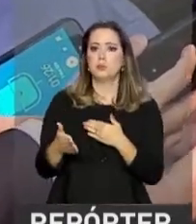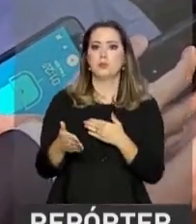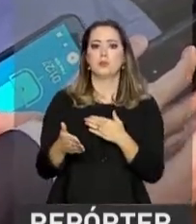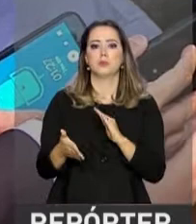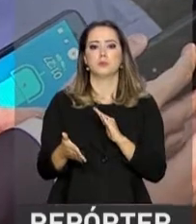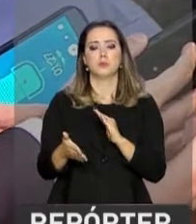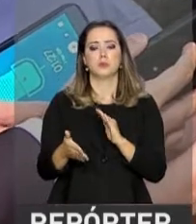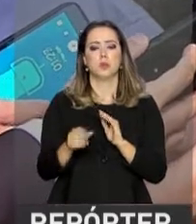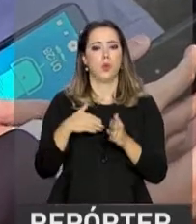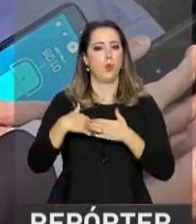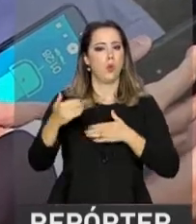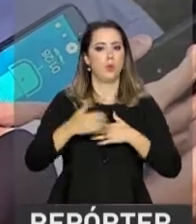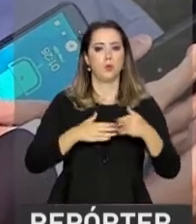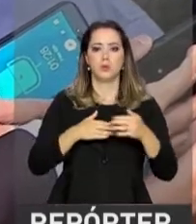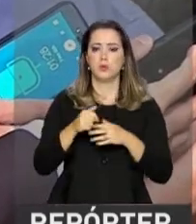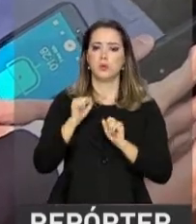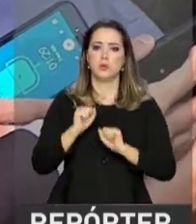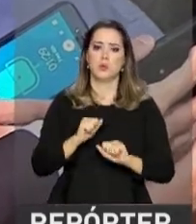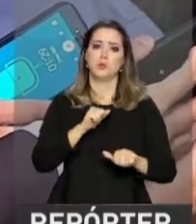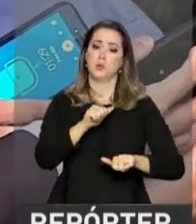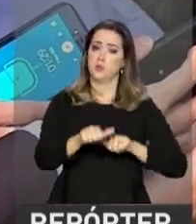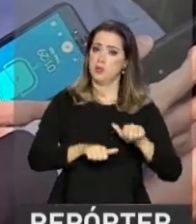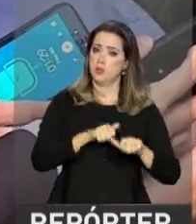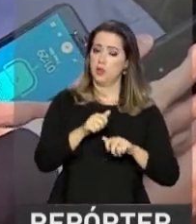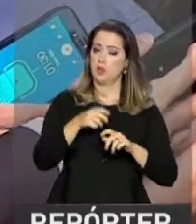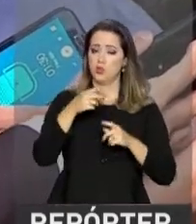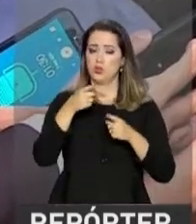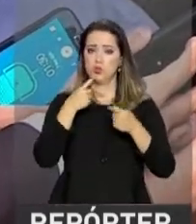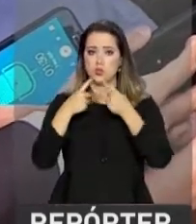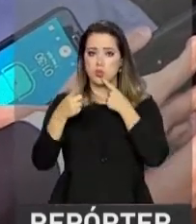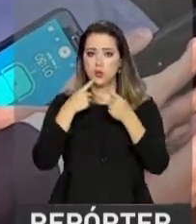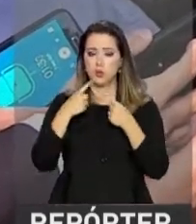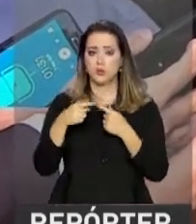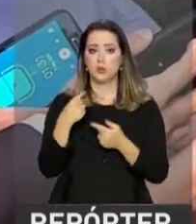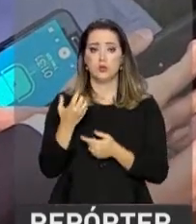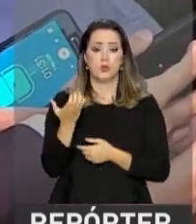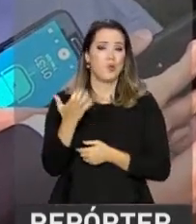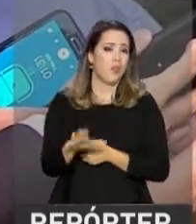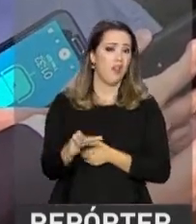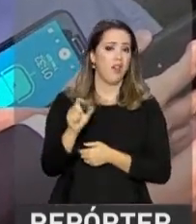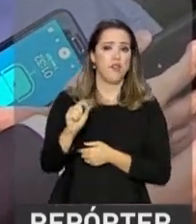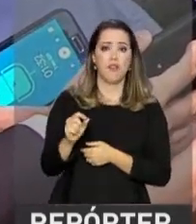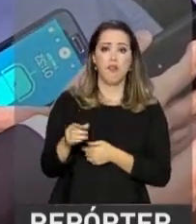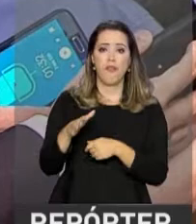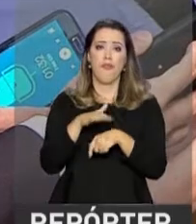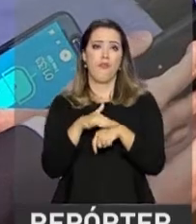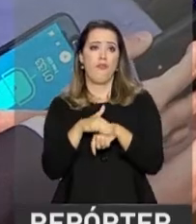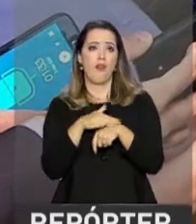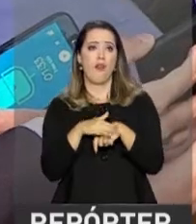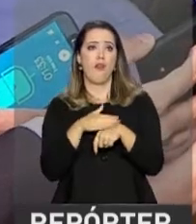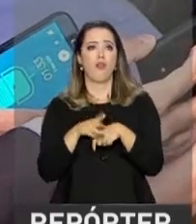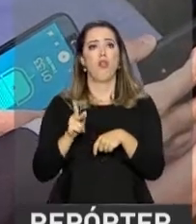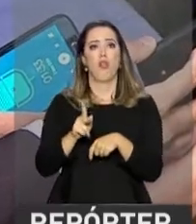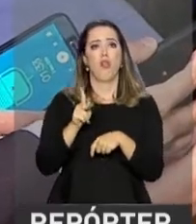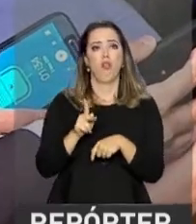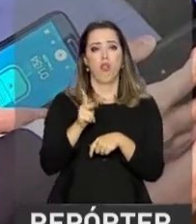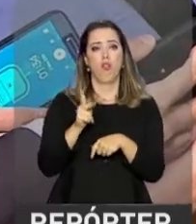a qualquer possibilidade de diálogo. O que nós não queremos é aquela conversa que não leva a lugar